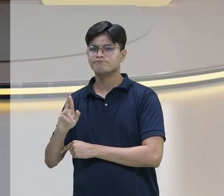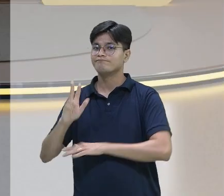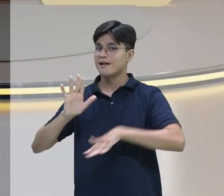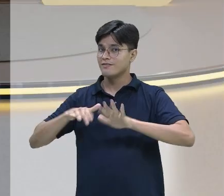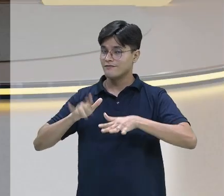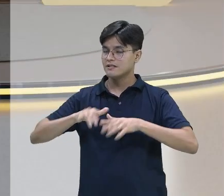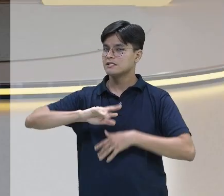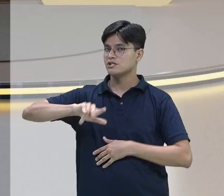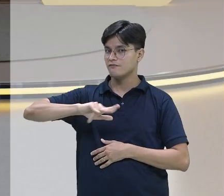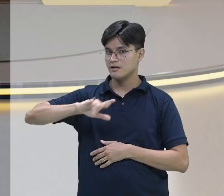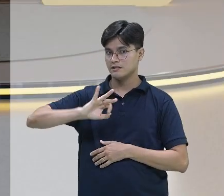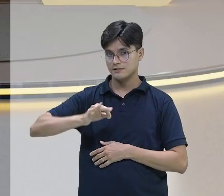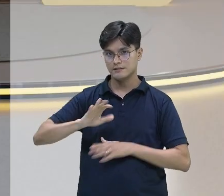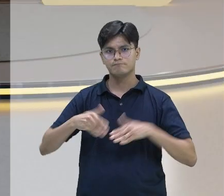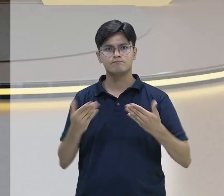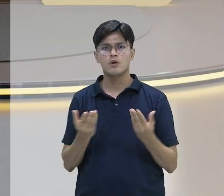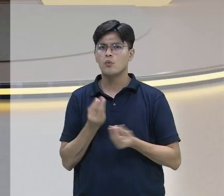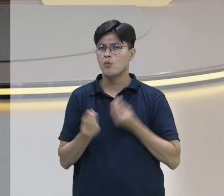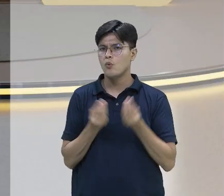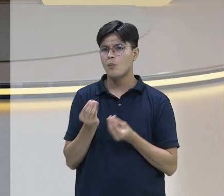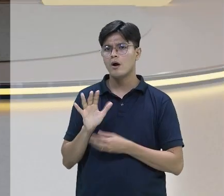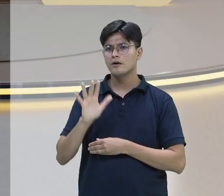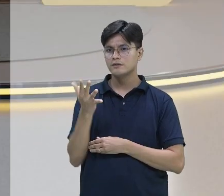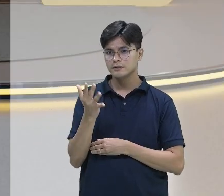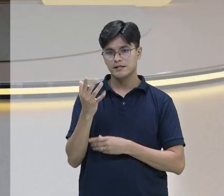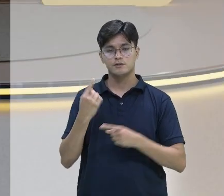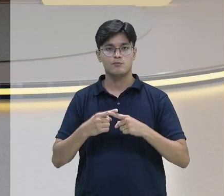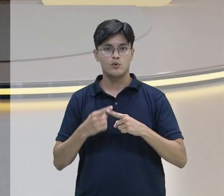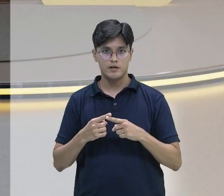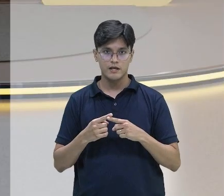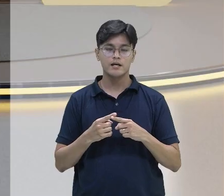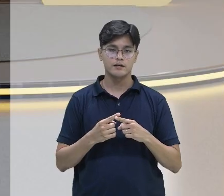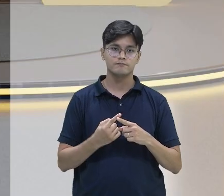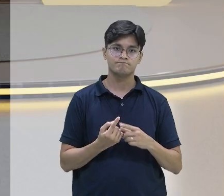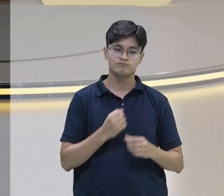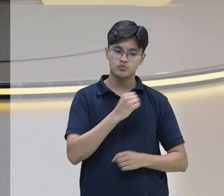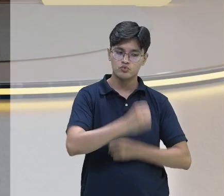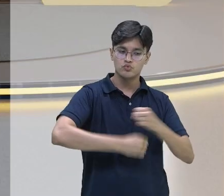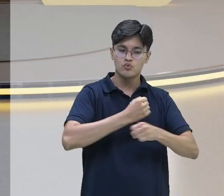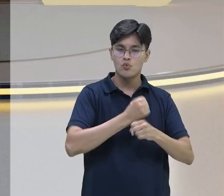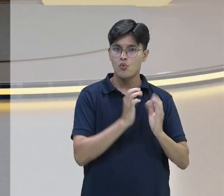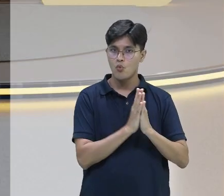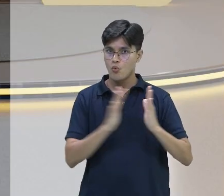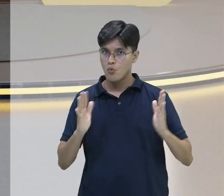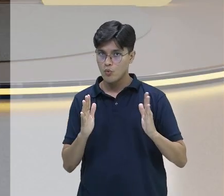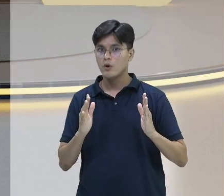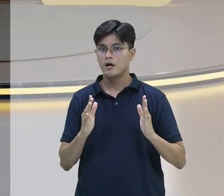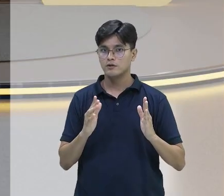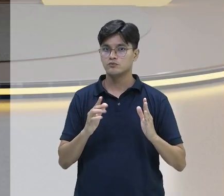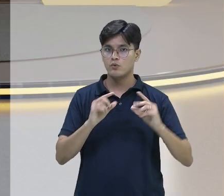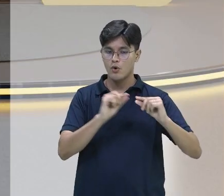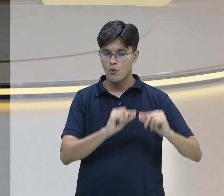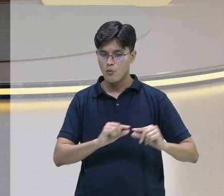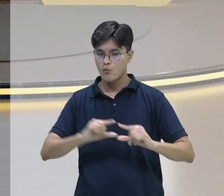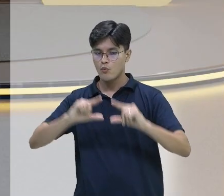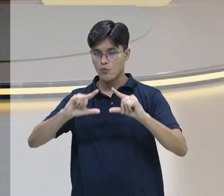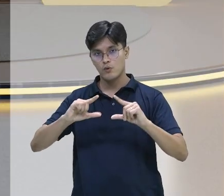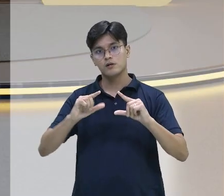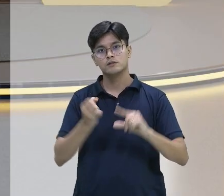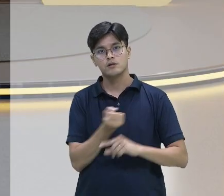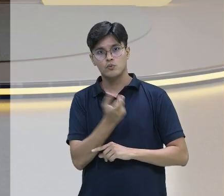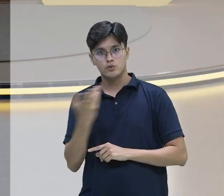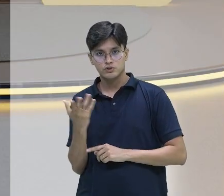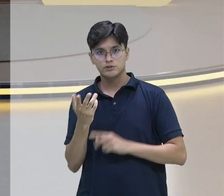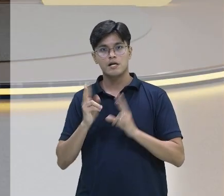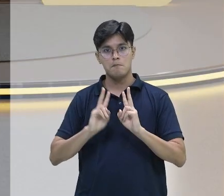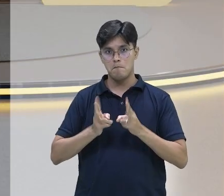crescimento linear. Como acontece isso? É porque a cada ano está aumentando a mesma quantidade de trabalhadores. Então, por isso que é linear, tá?